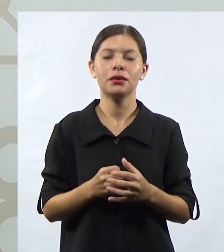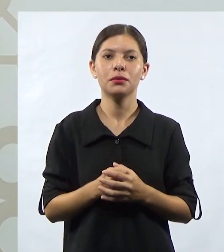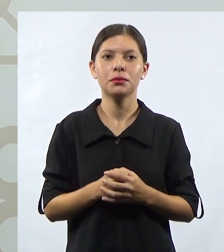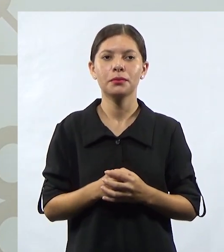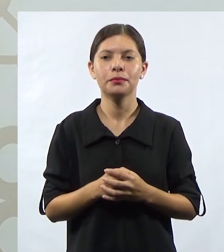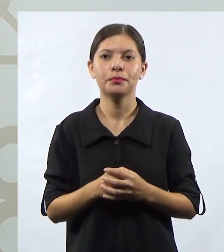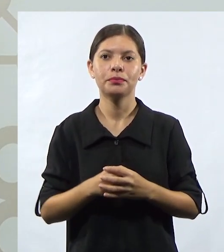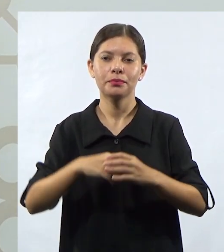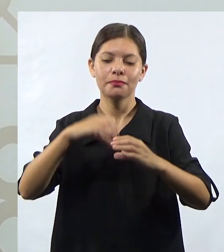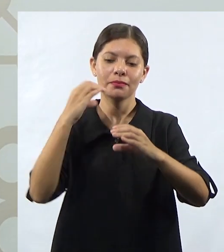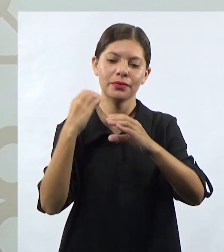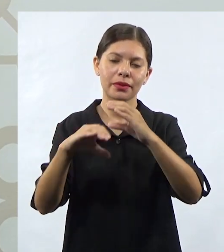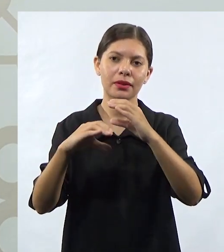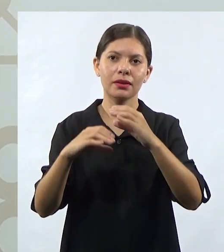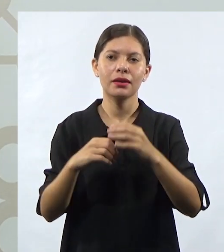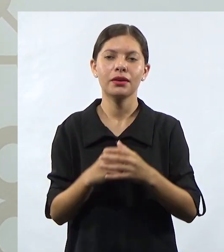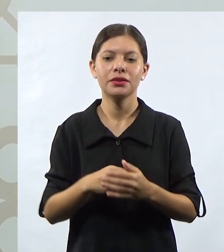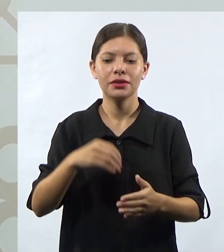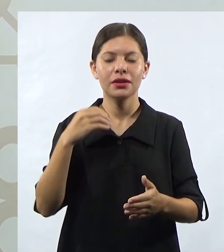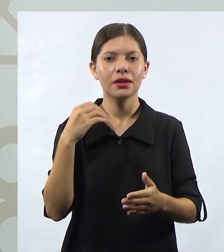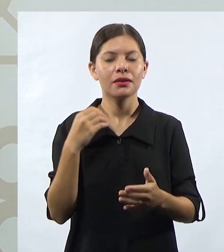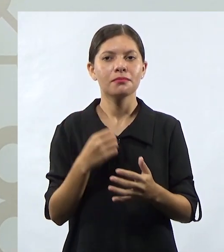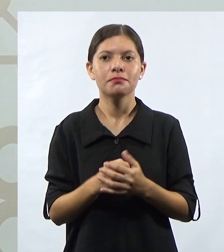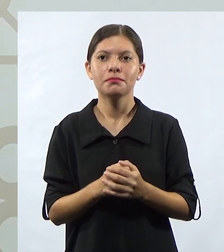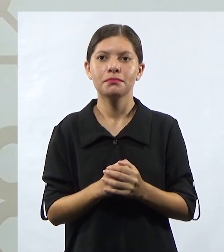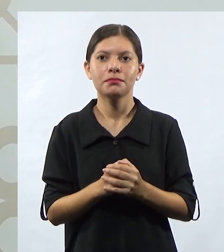mensagem, de modo rápido, de modo